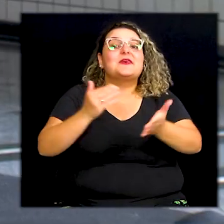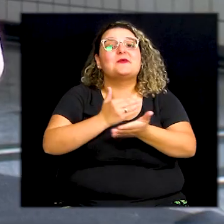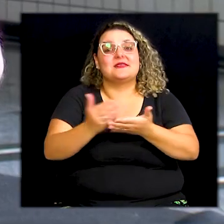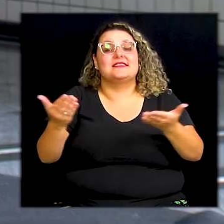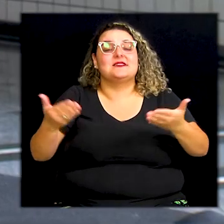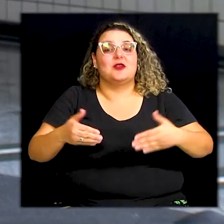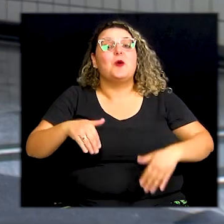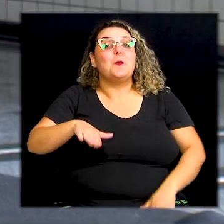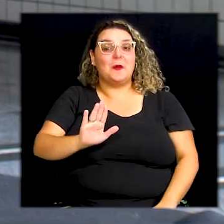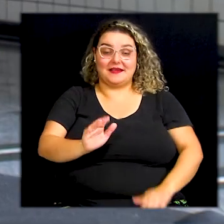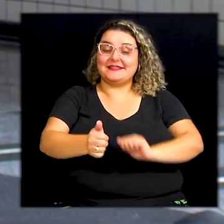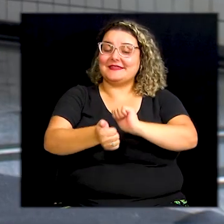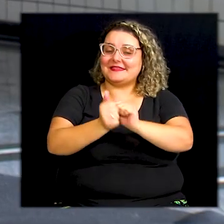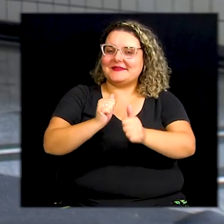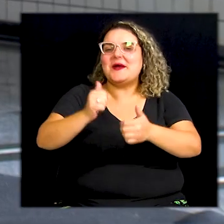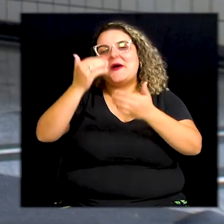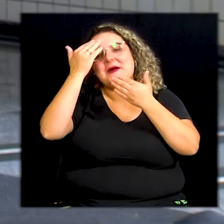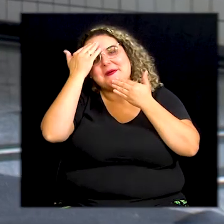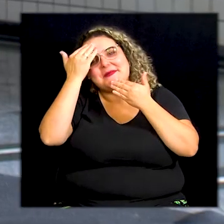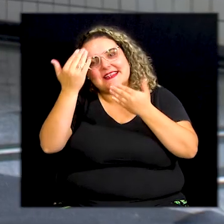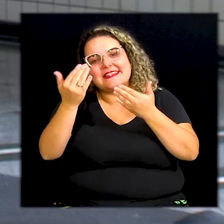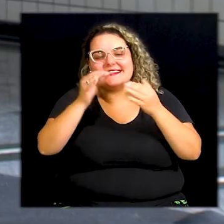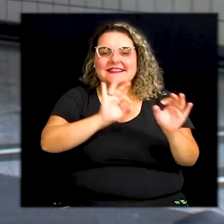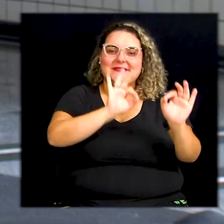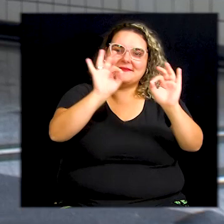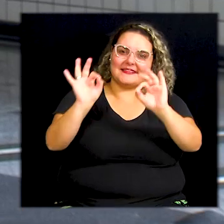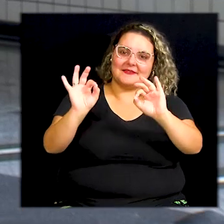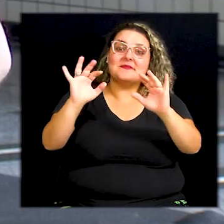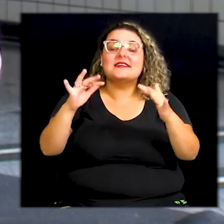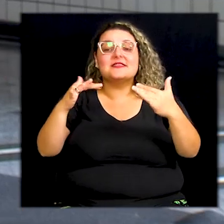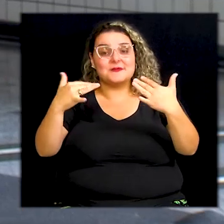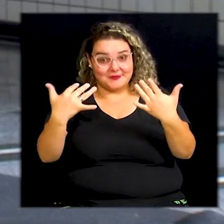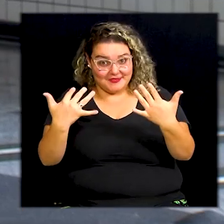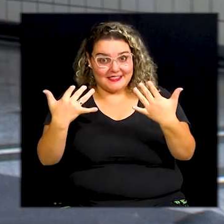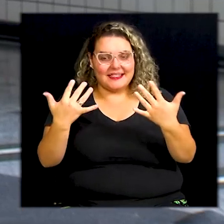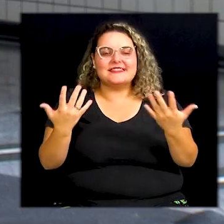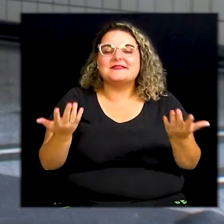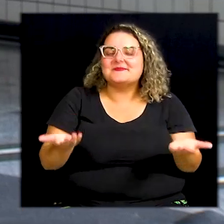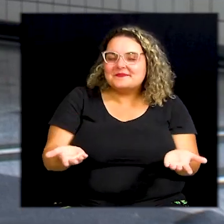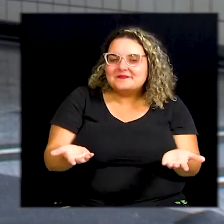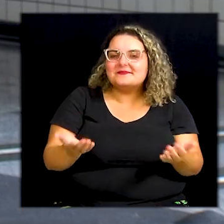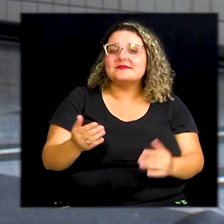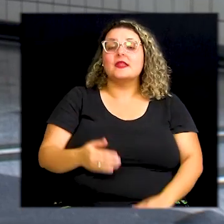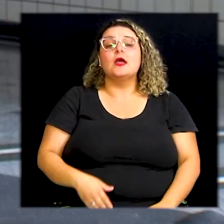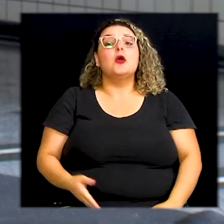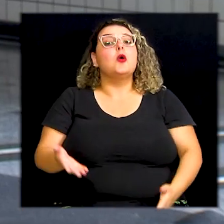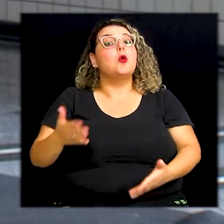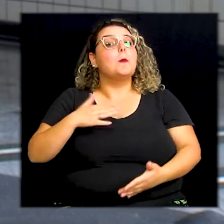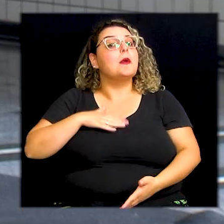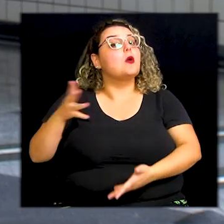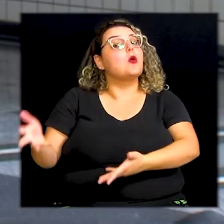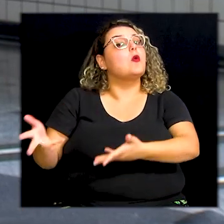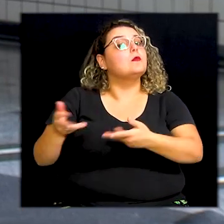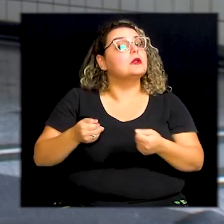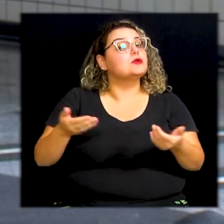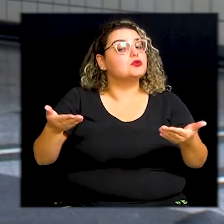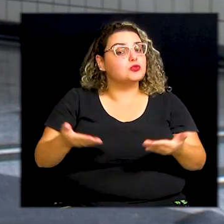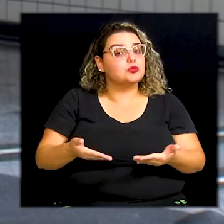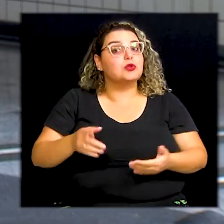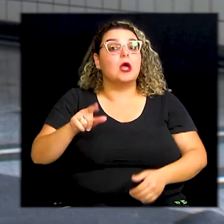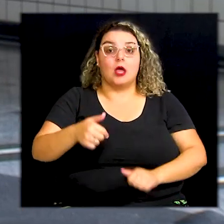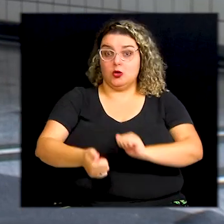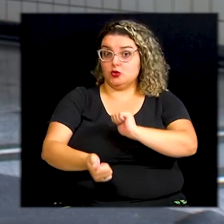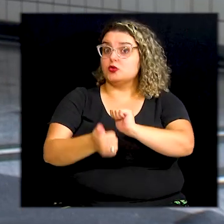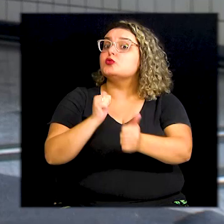Olá, começa agora o Mais Esportes. Muito obrigado pela sua companhia, pela sua audiência. E o meu convidado de hoje